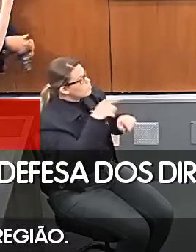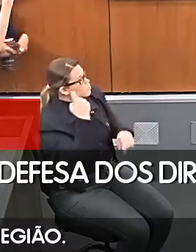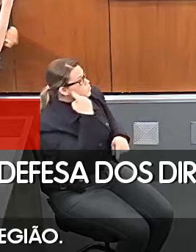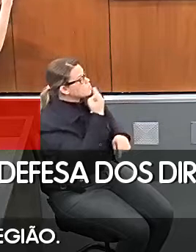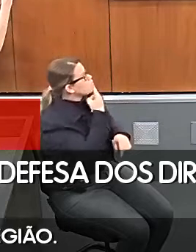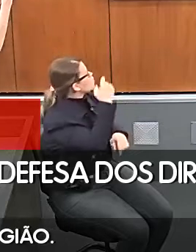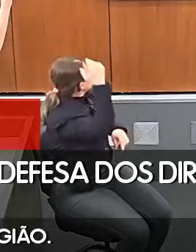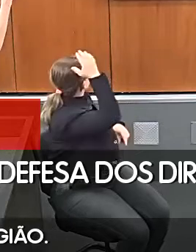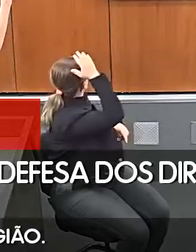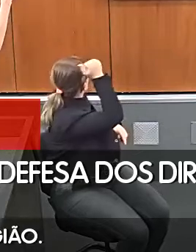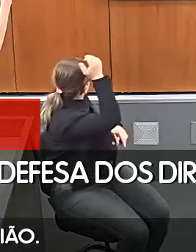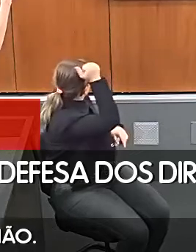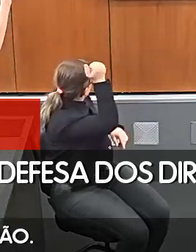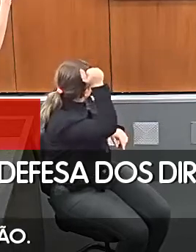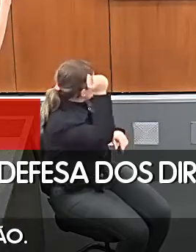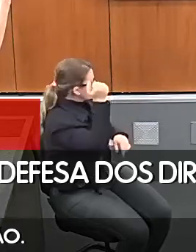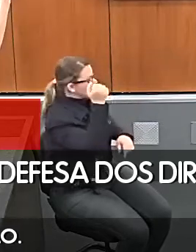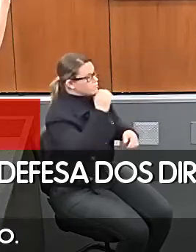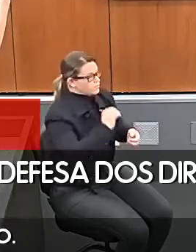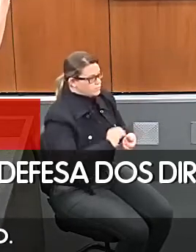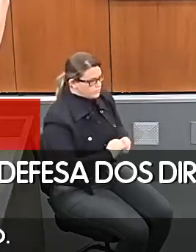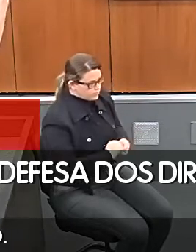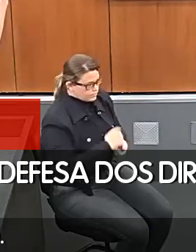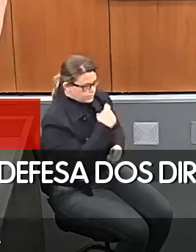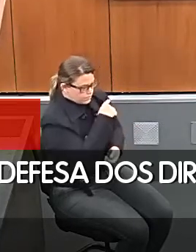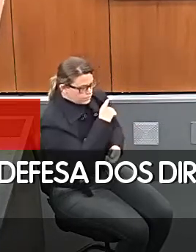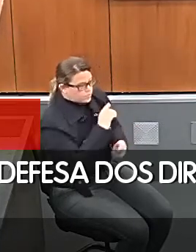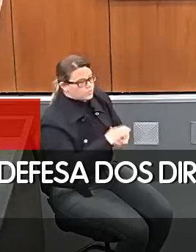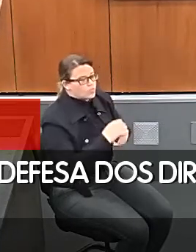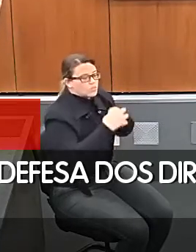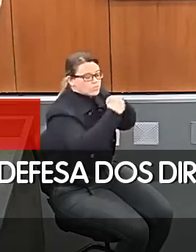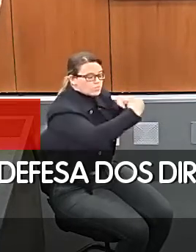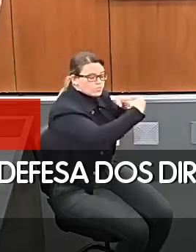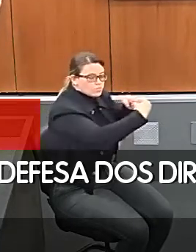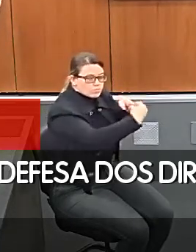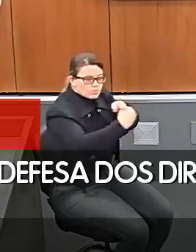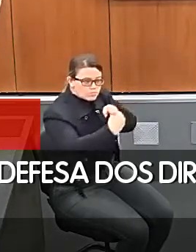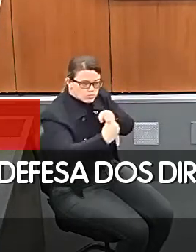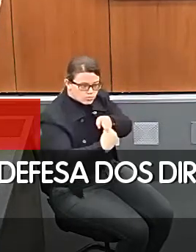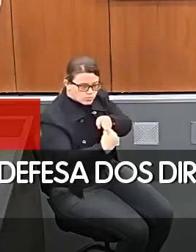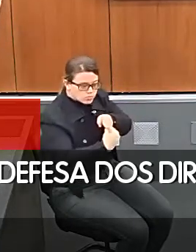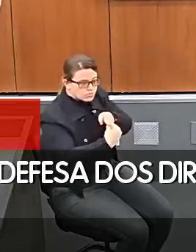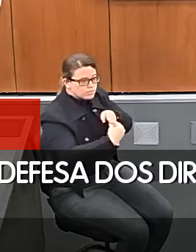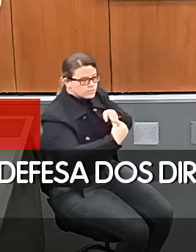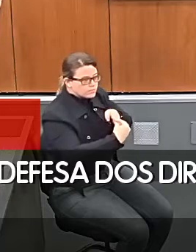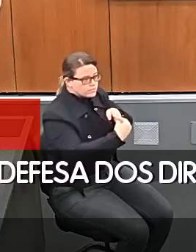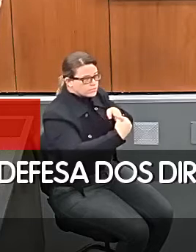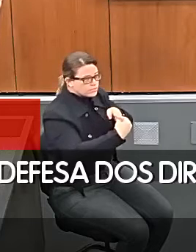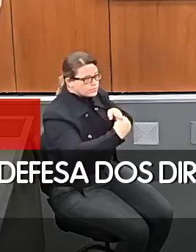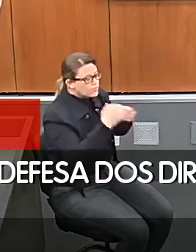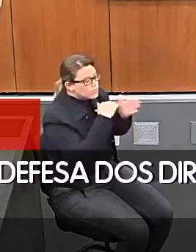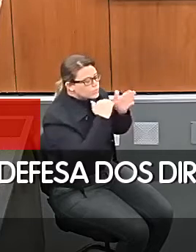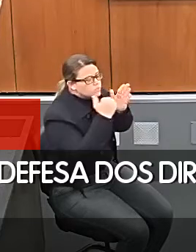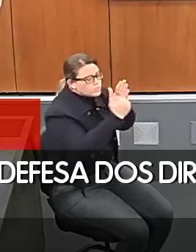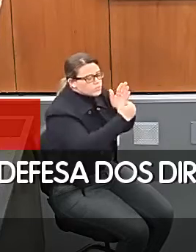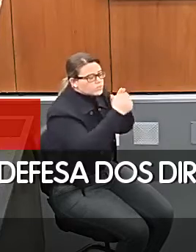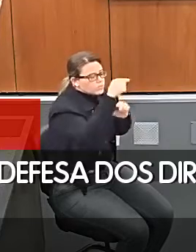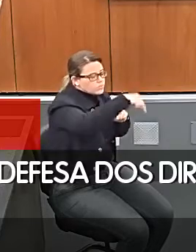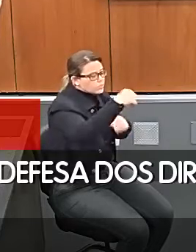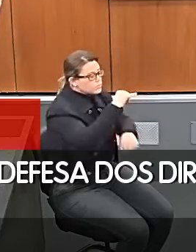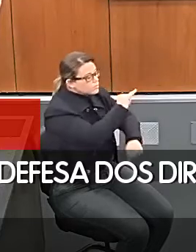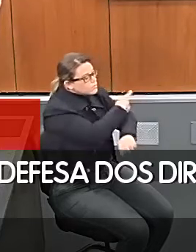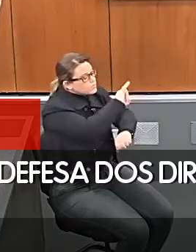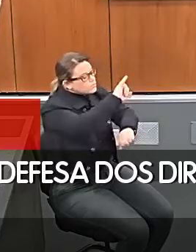aqui também na mesa. Saudar a todos que estão aqui, que vieram de